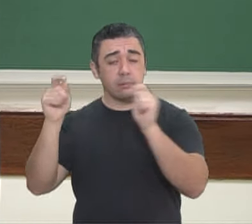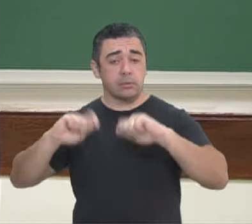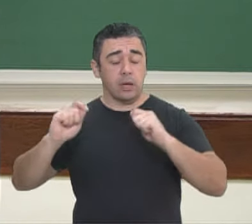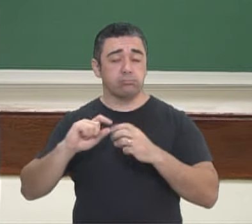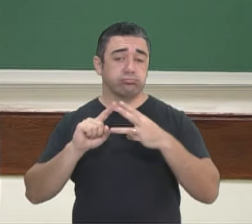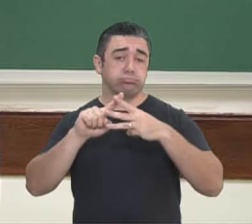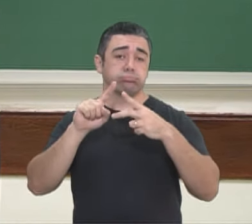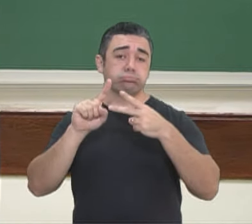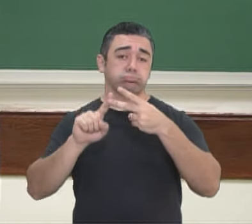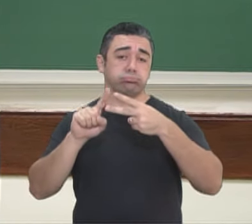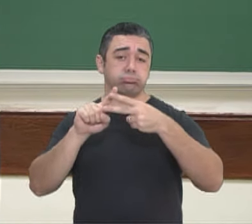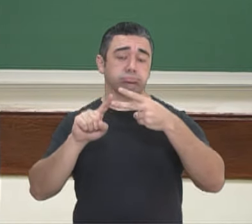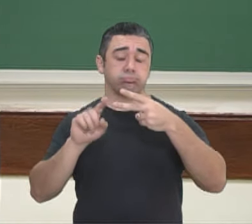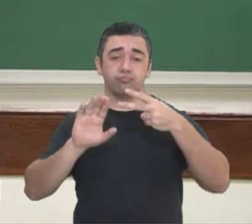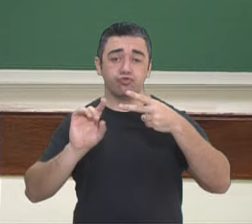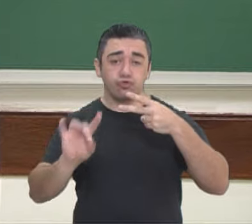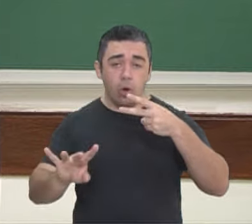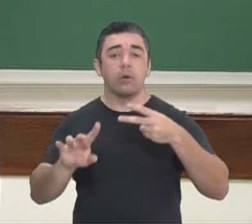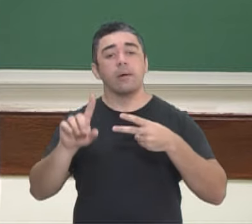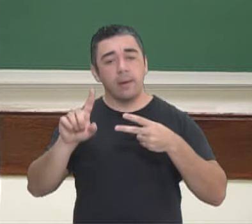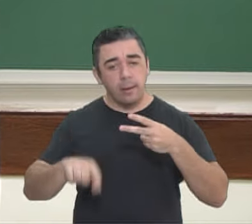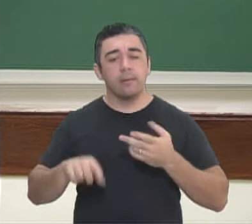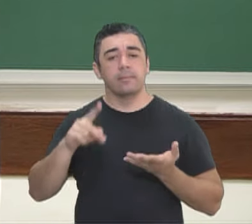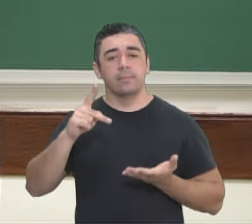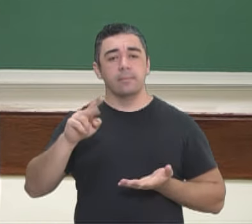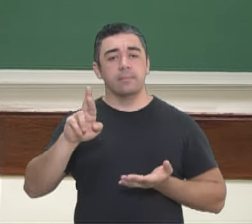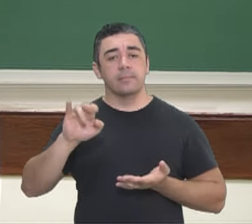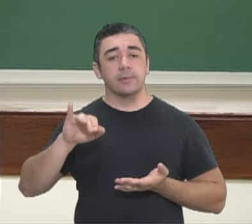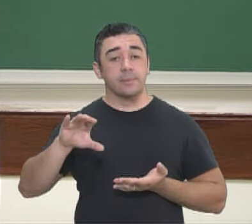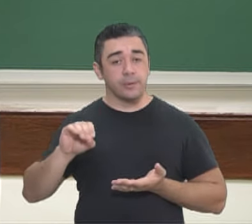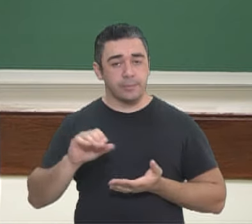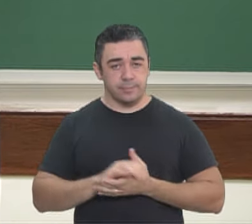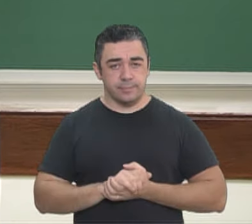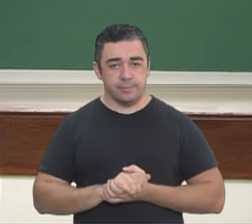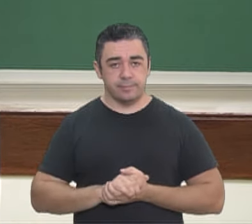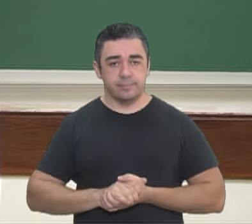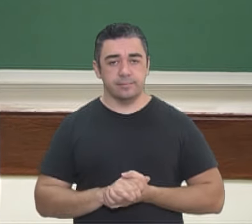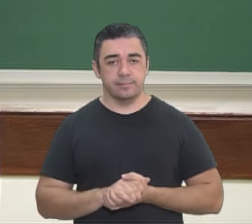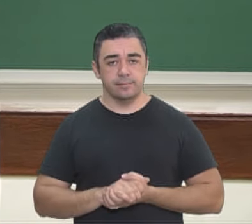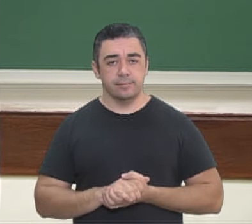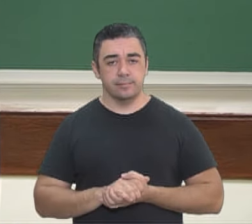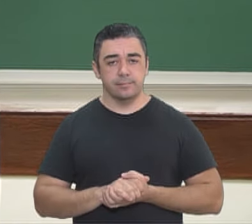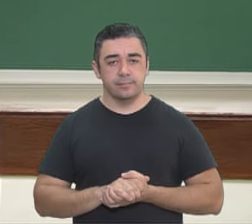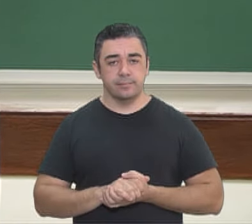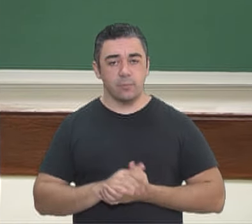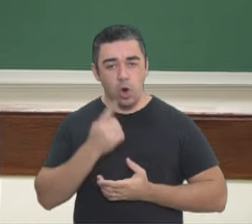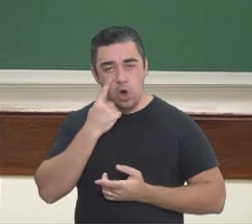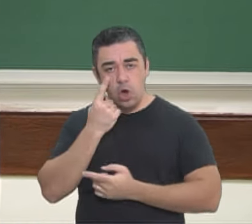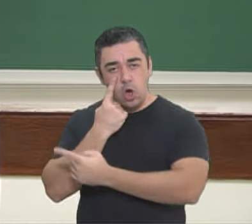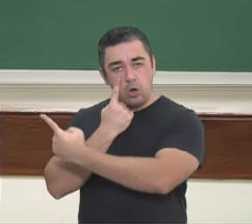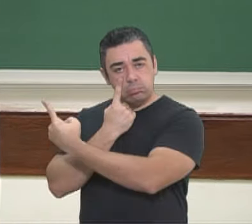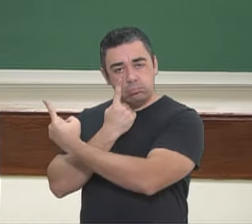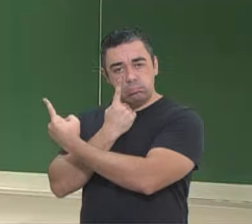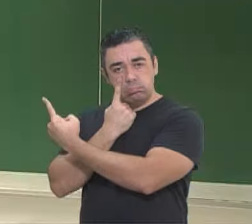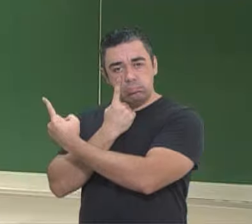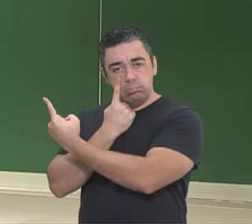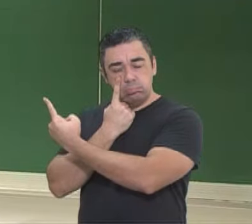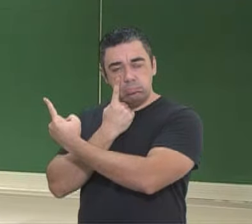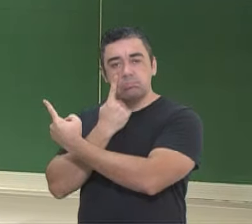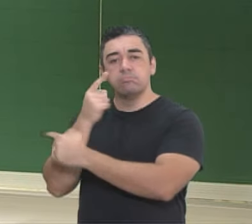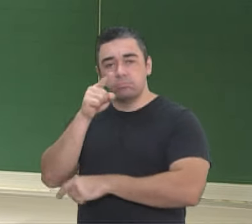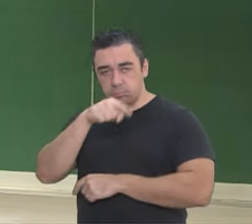me dividir por 1, certo? E o 3 dá para dividir por ele mesmo. Então, 3